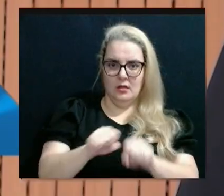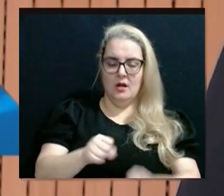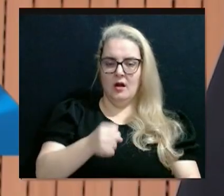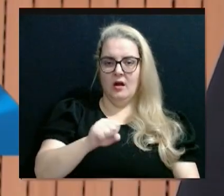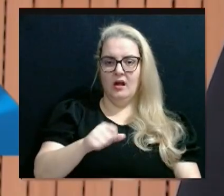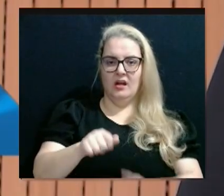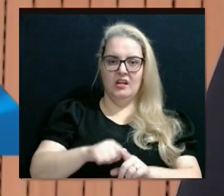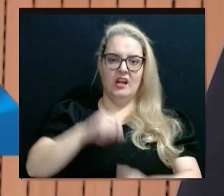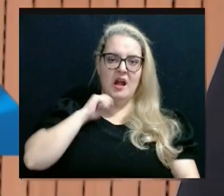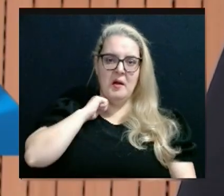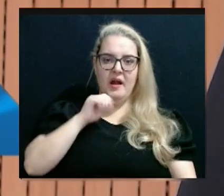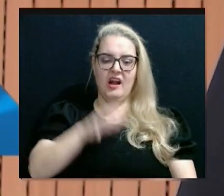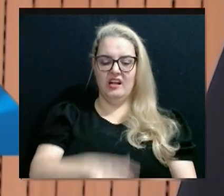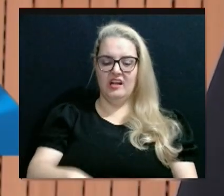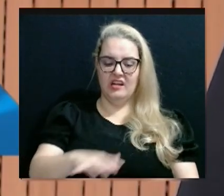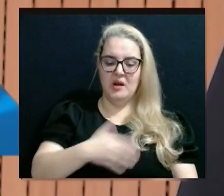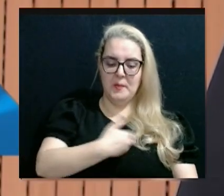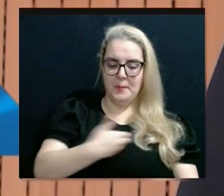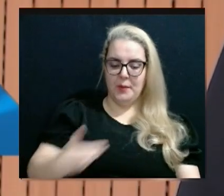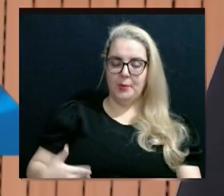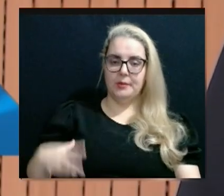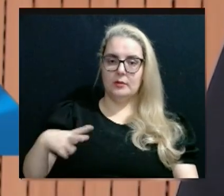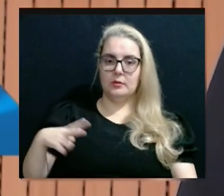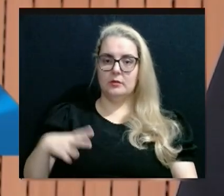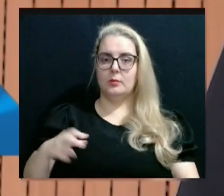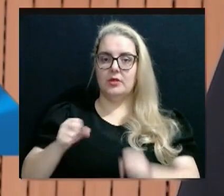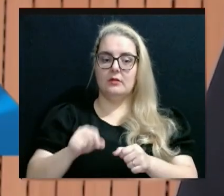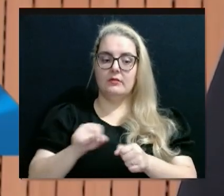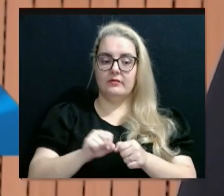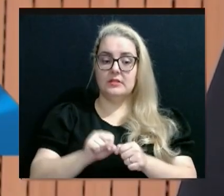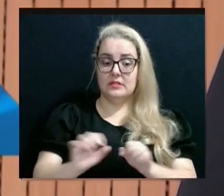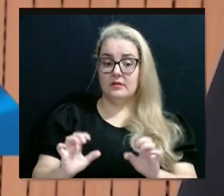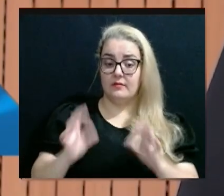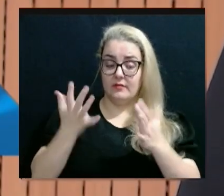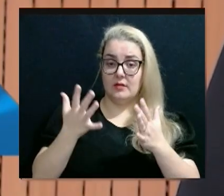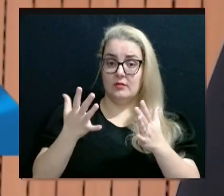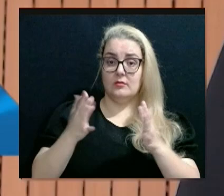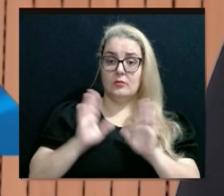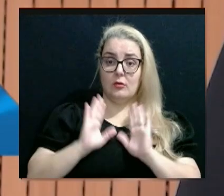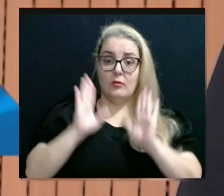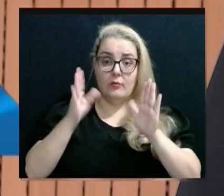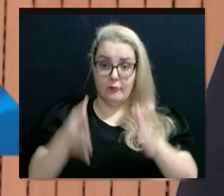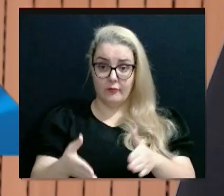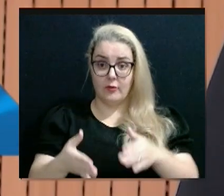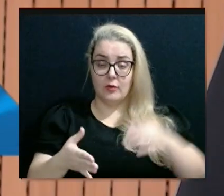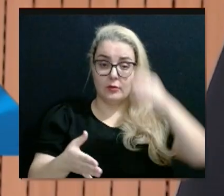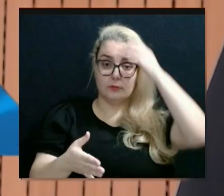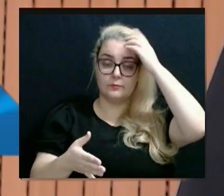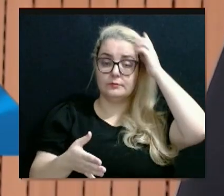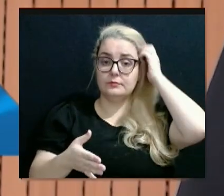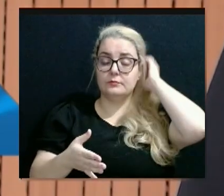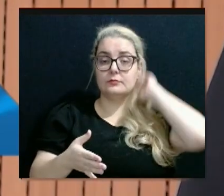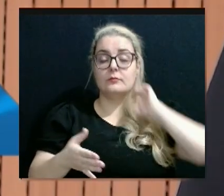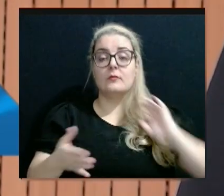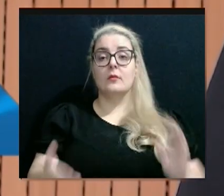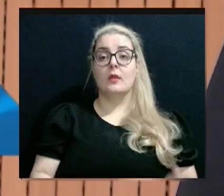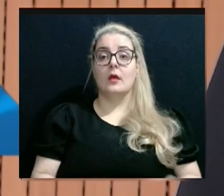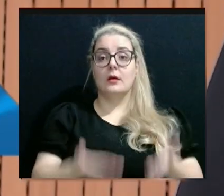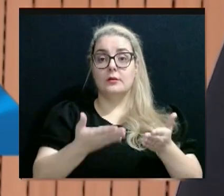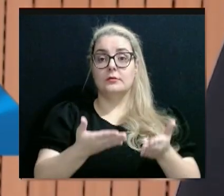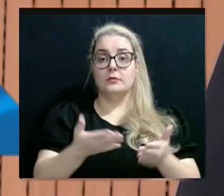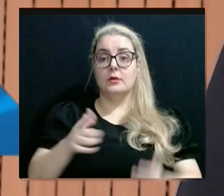os setores públicos e privados poderão realizar eventos destinados a reverenciar a memória de Luiz